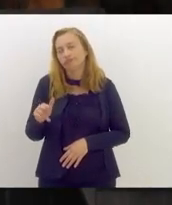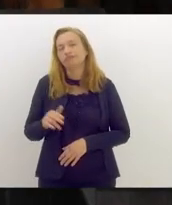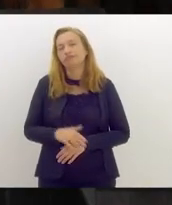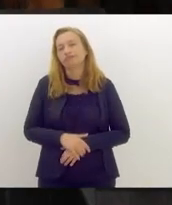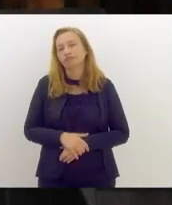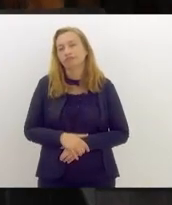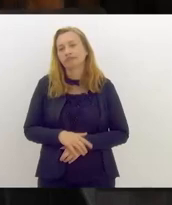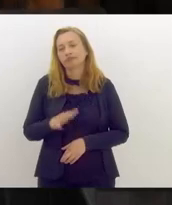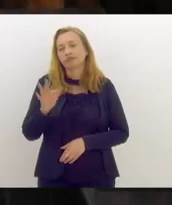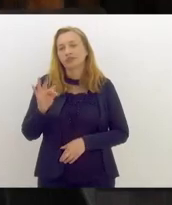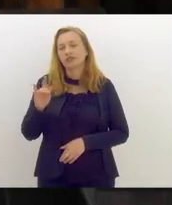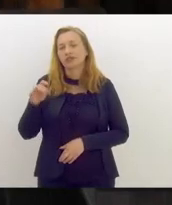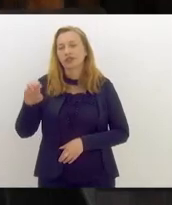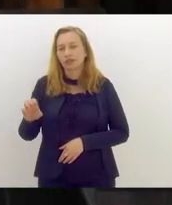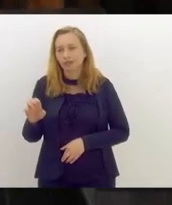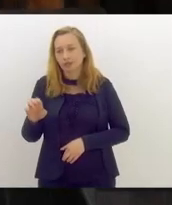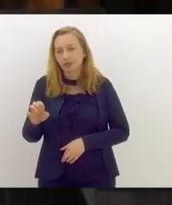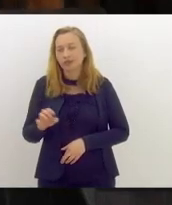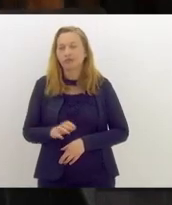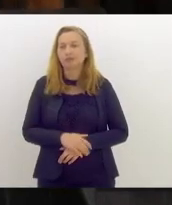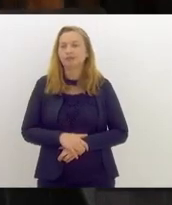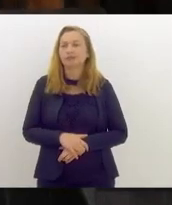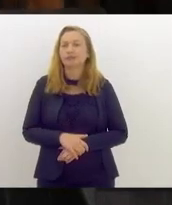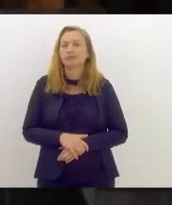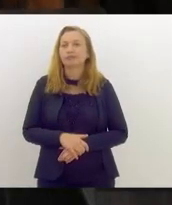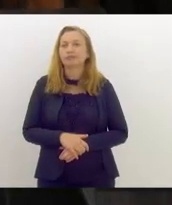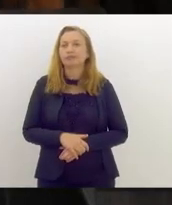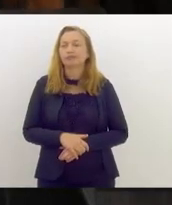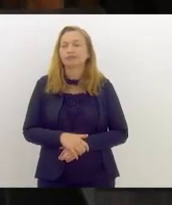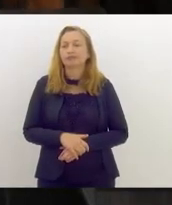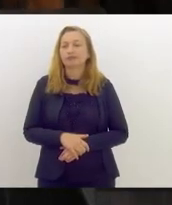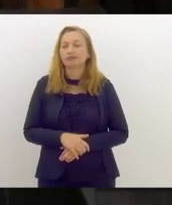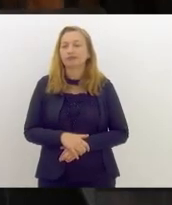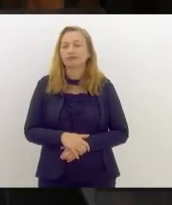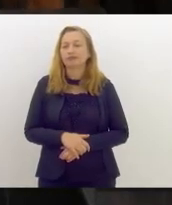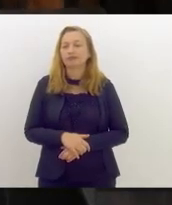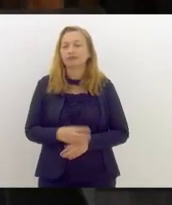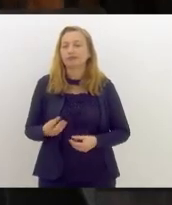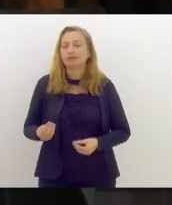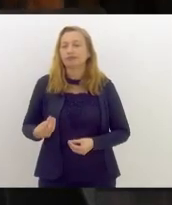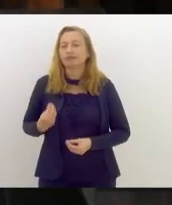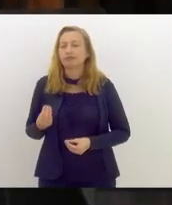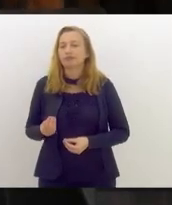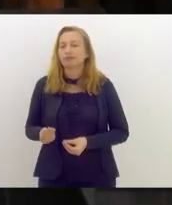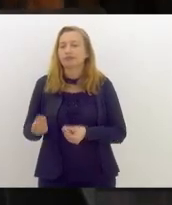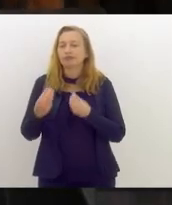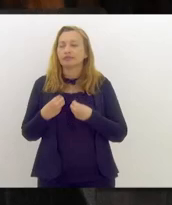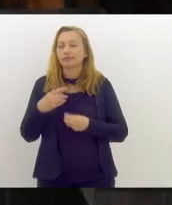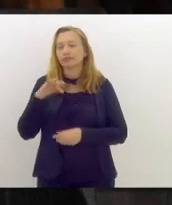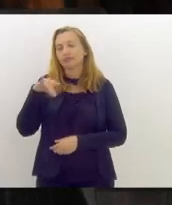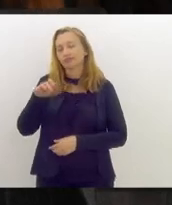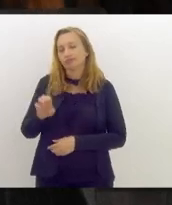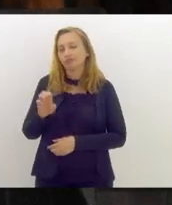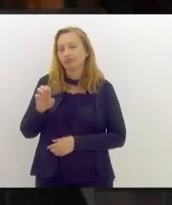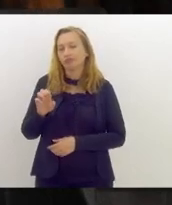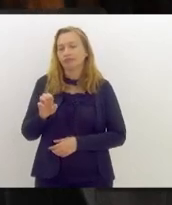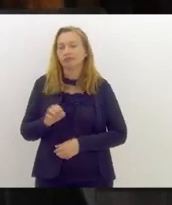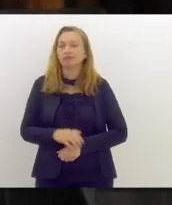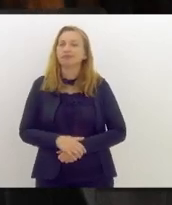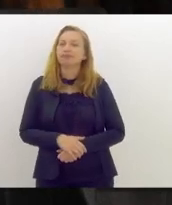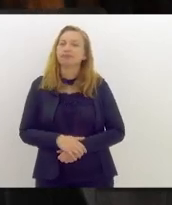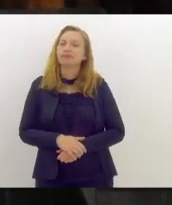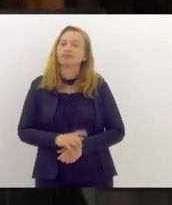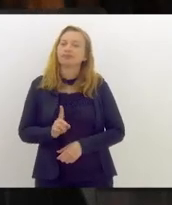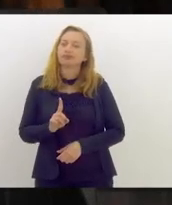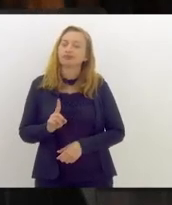Felipe Santa Cruz de Oliveira scaleste a vida me proporcionou ter Felipe como não